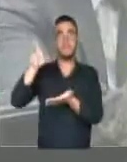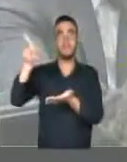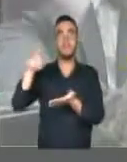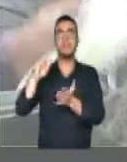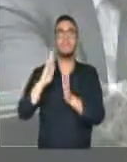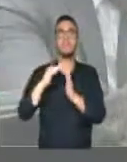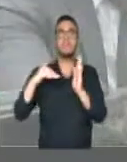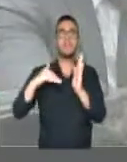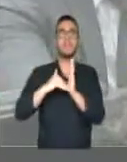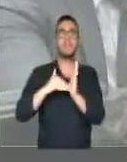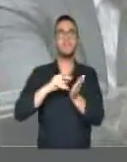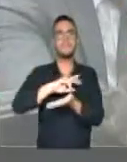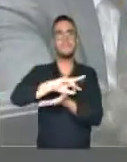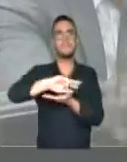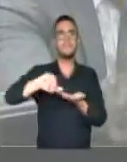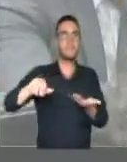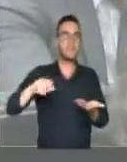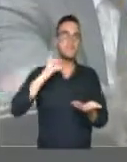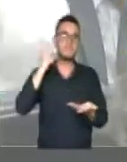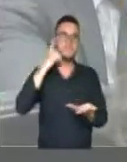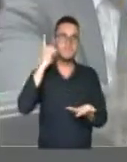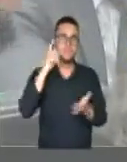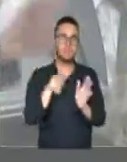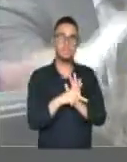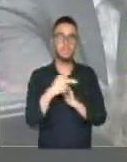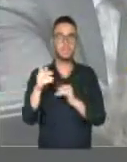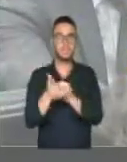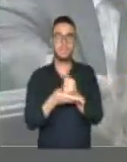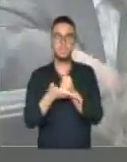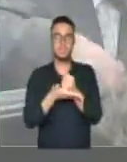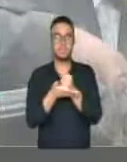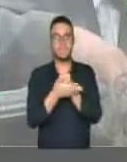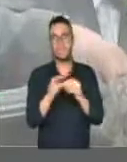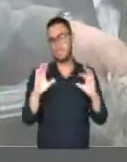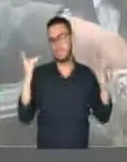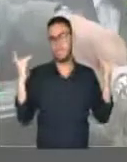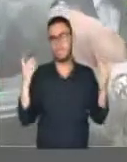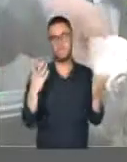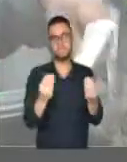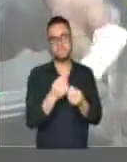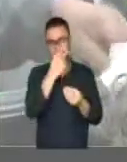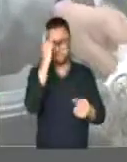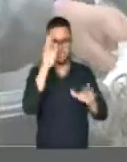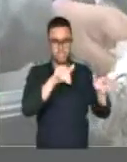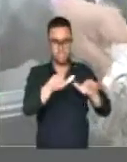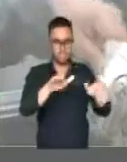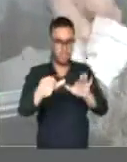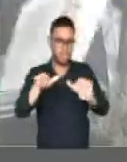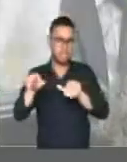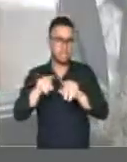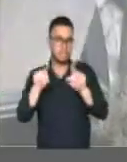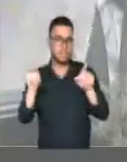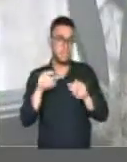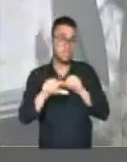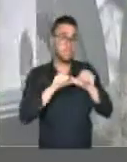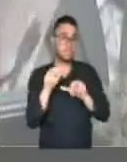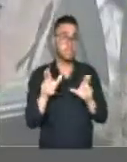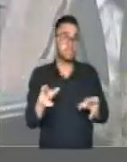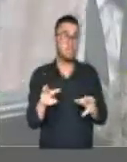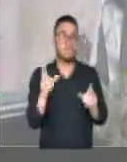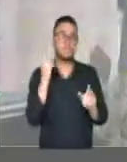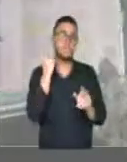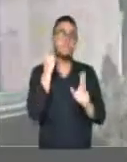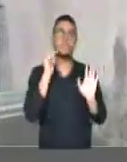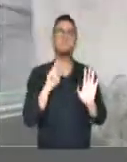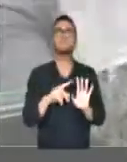de dezenas de deputados da sua base, todos foram devidamente convocados antes, mas isso vira espontâneo. E